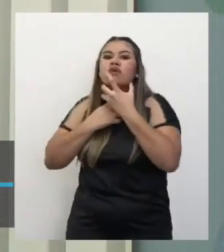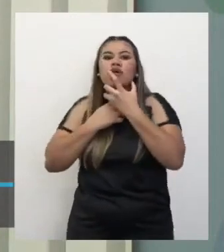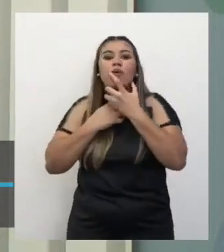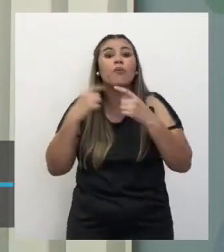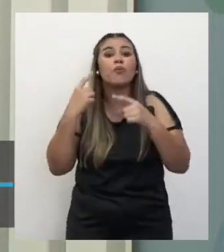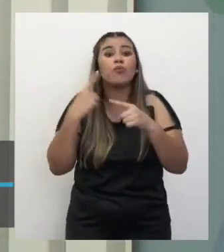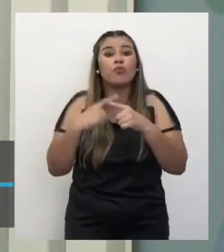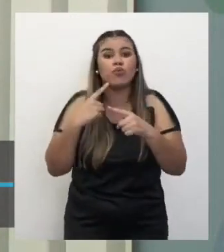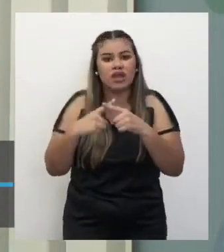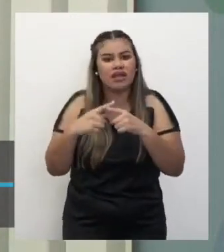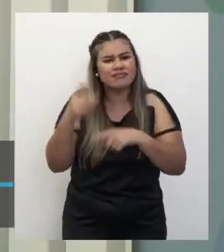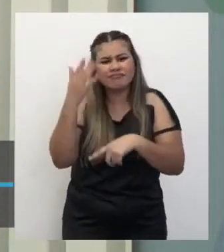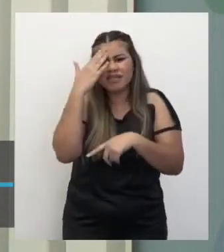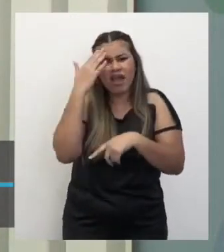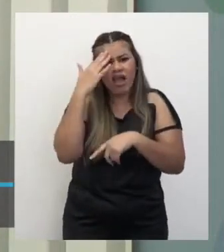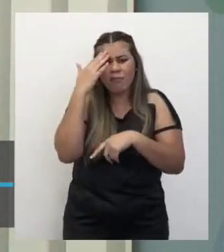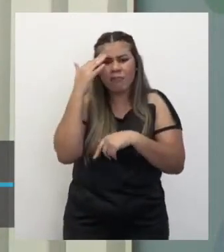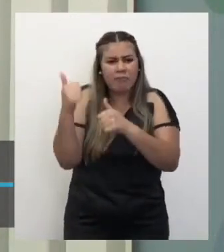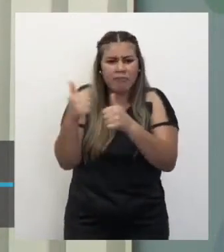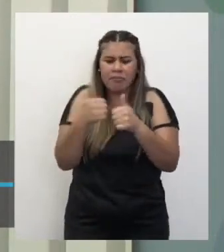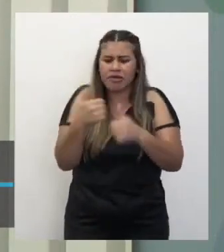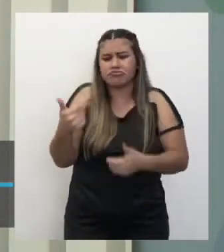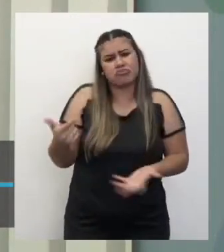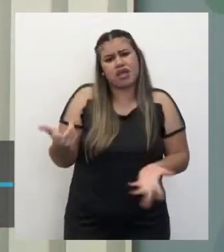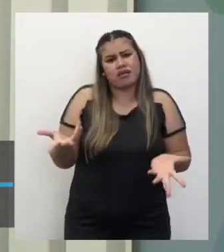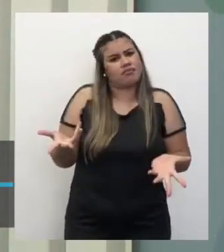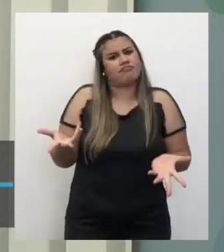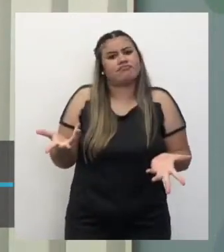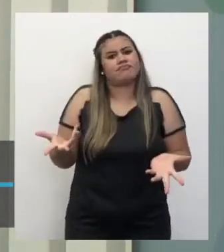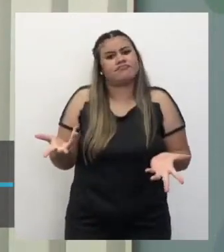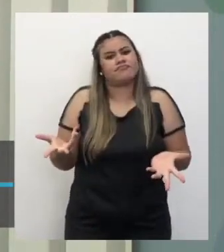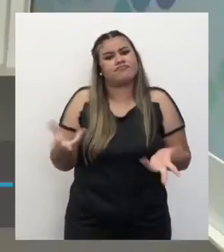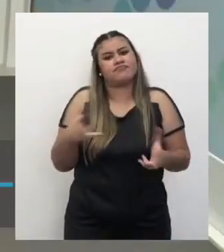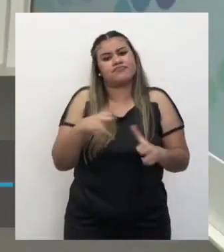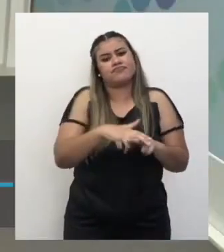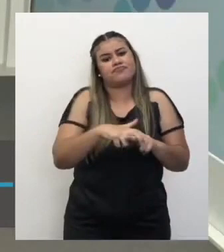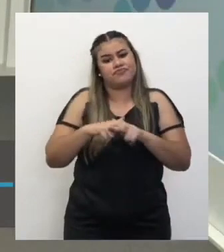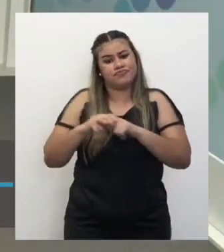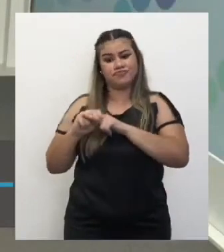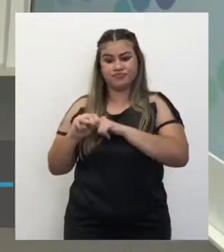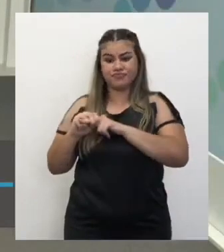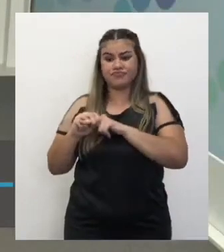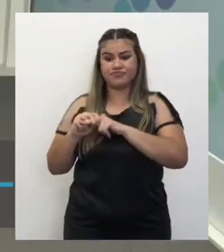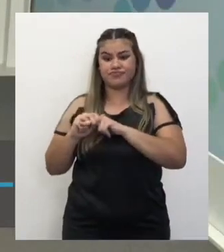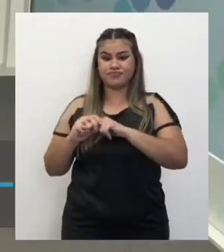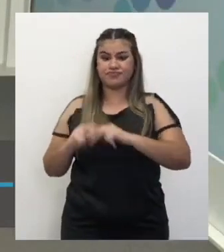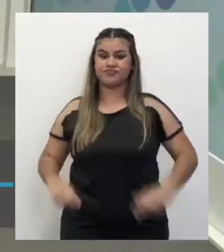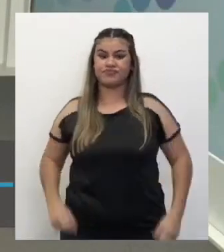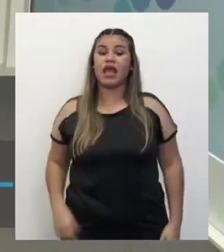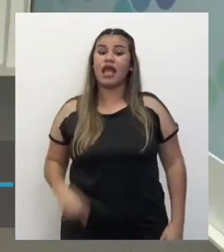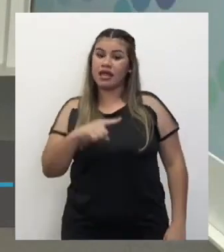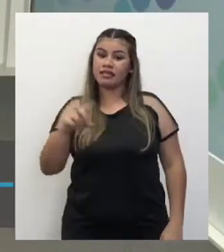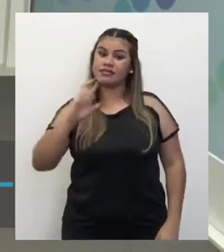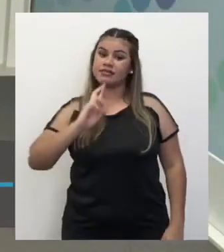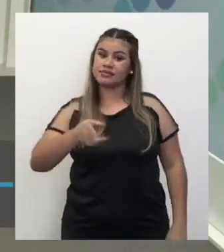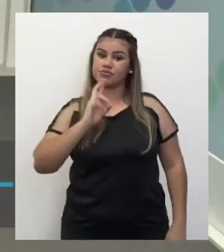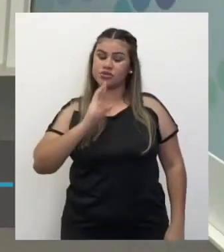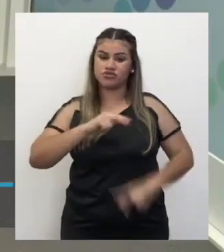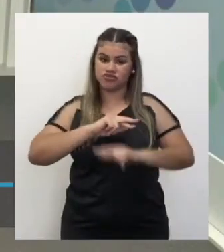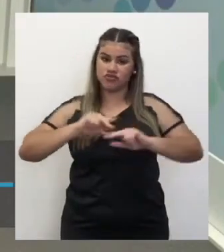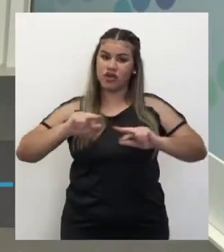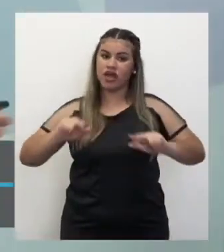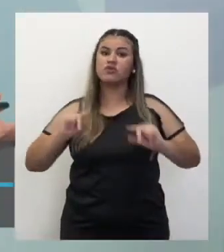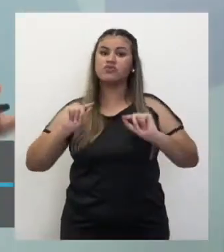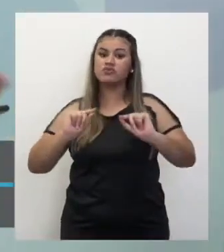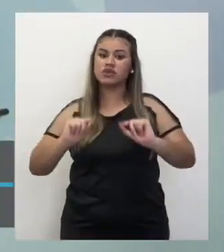aquilo não vai fazer bem para ele, aquilo não é comida. Por isso... Exatamente. Eles estão falando de não ser comestível e tal, mas foi exatamente o que eu pensei.